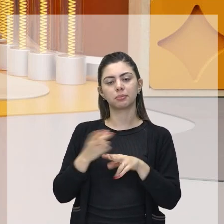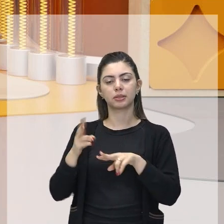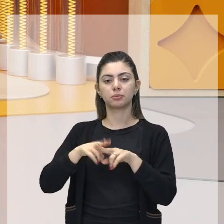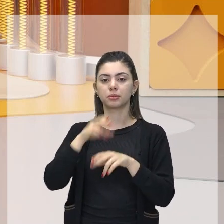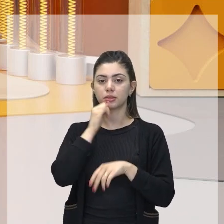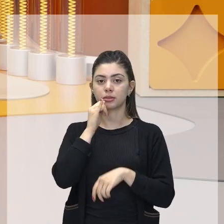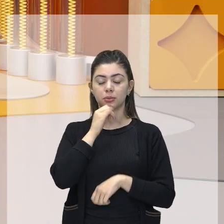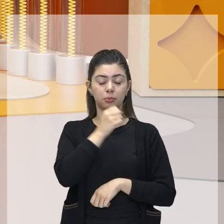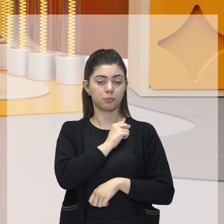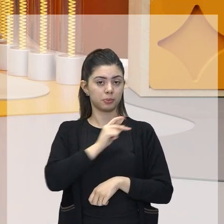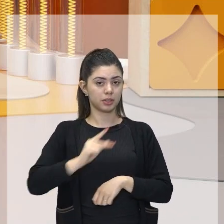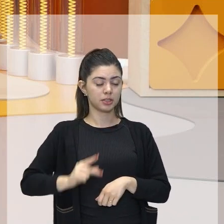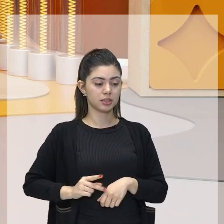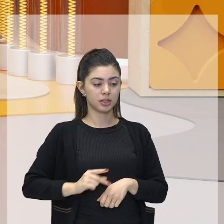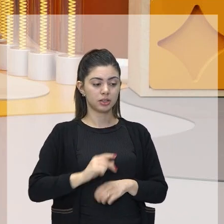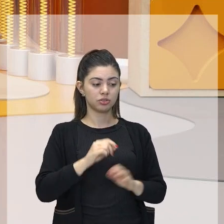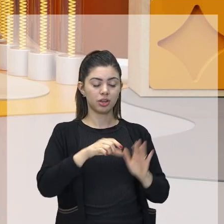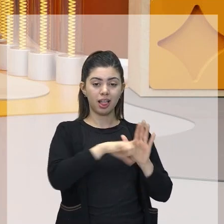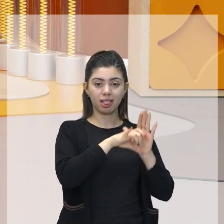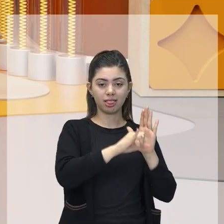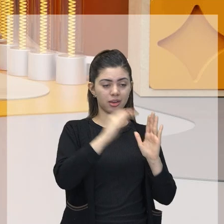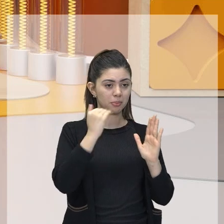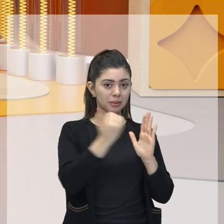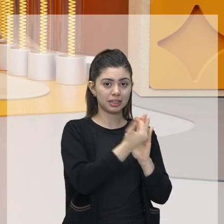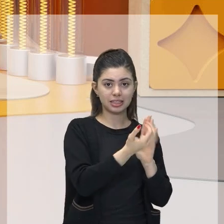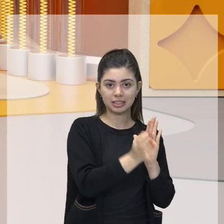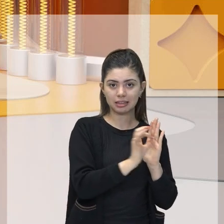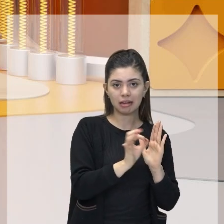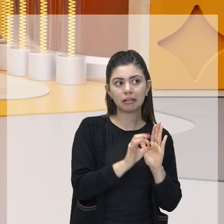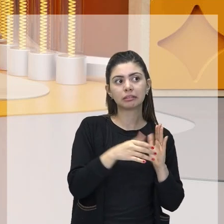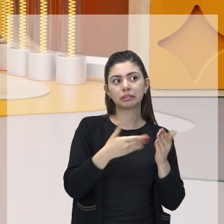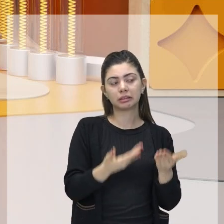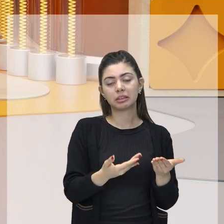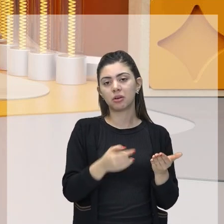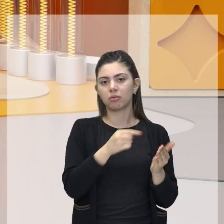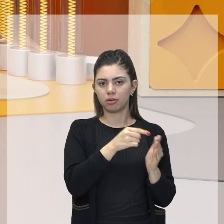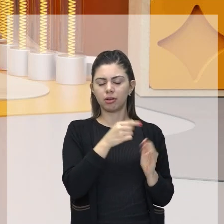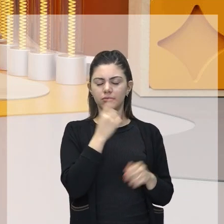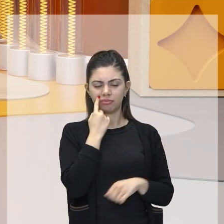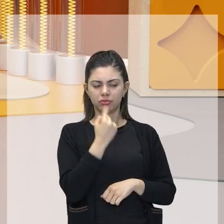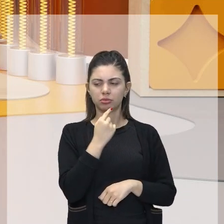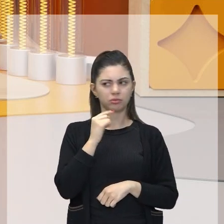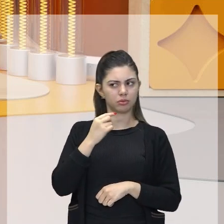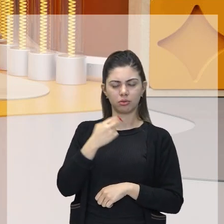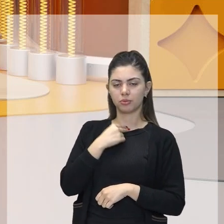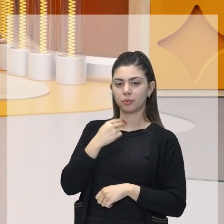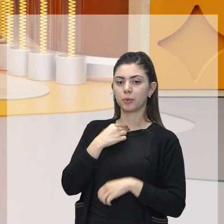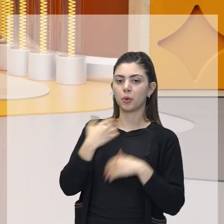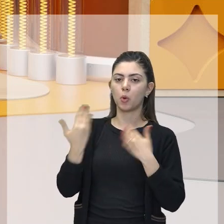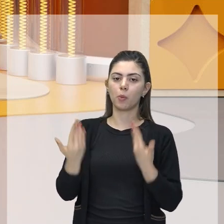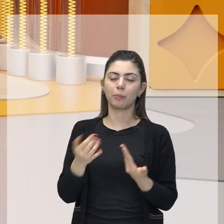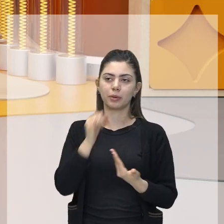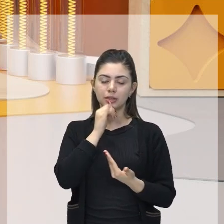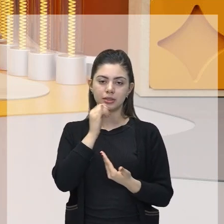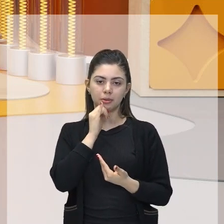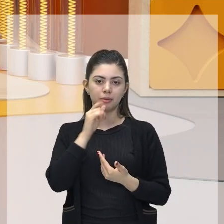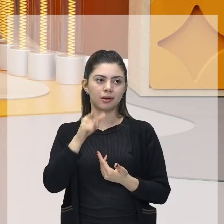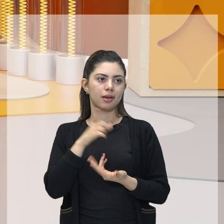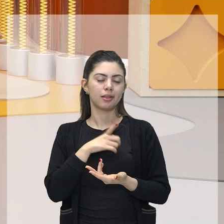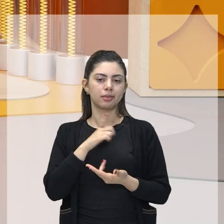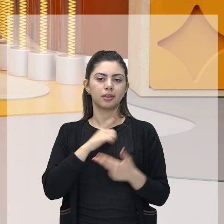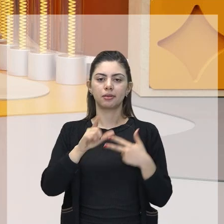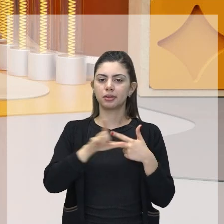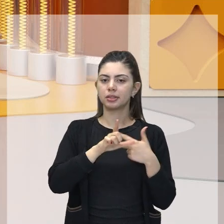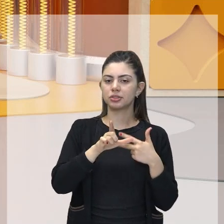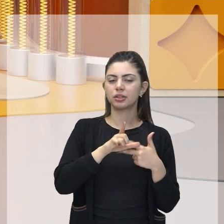que vai contra a lei, o judiciário tem que dizer, não, o presidente não pode fazer isso. Se a Câmara, se o Poder Legislativo quiser fazer alguma coisa que vai prejudicar